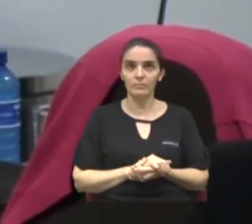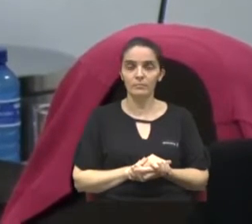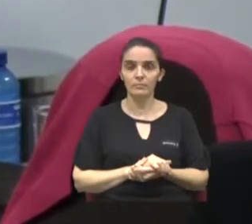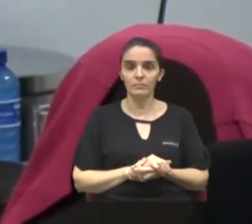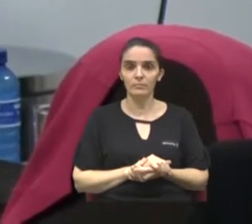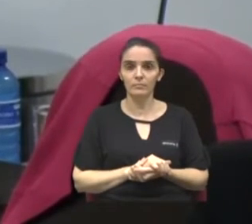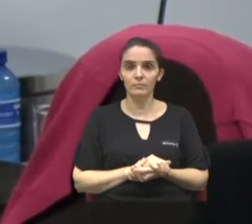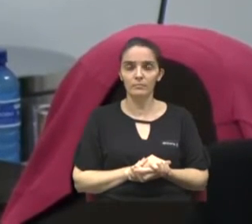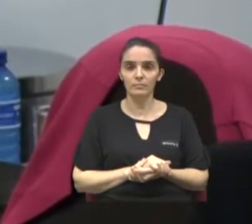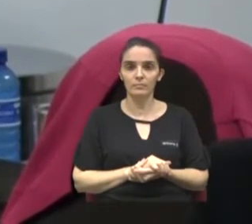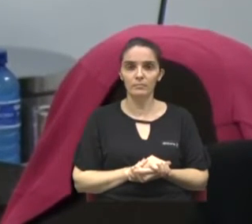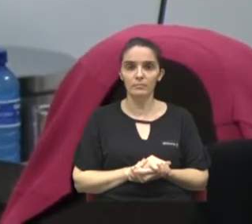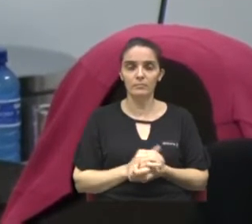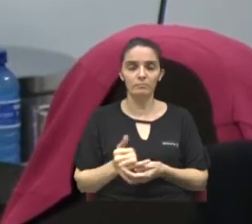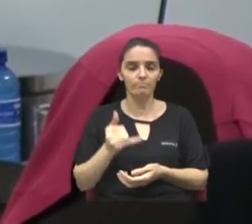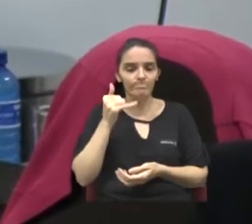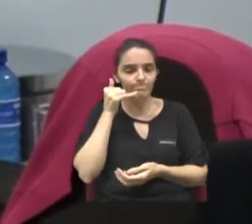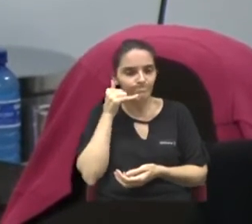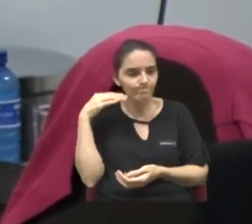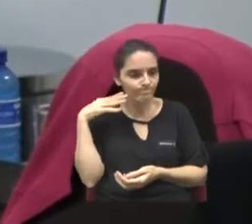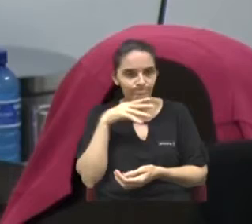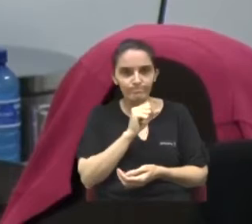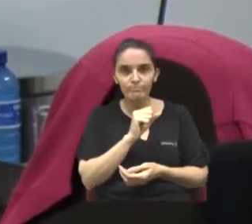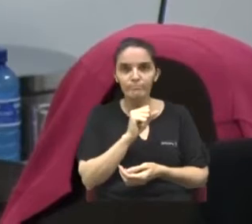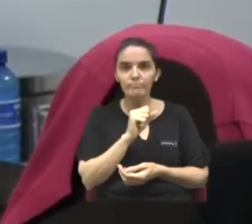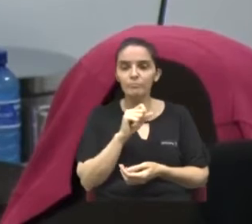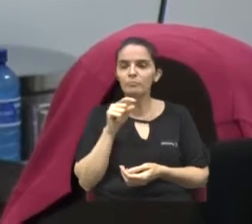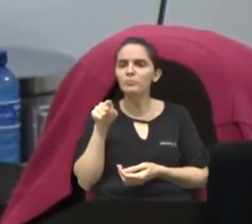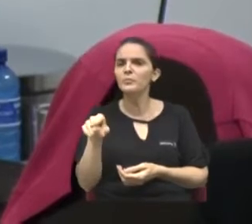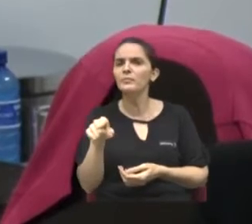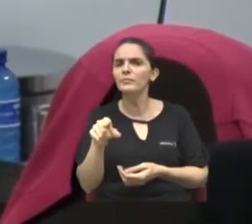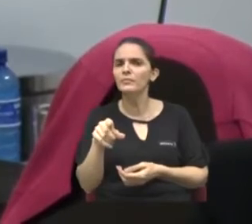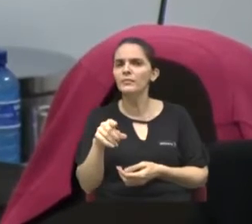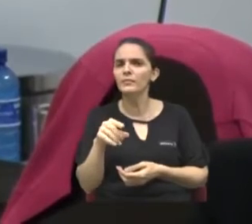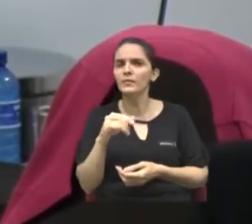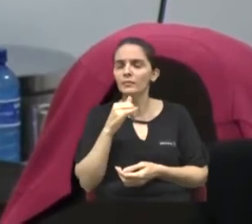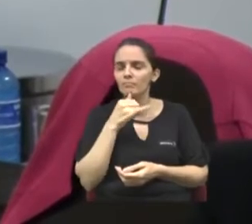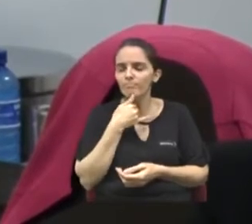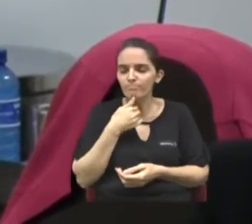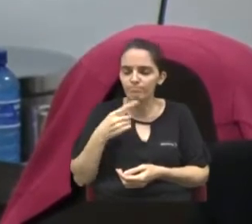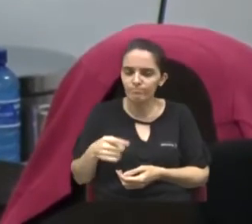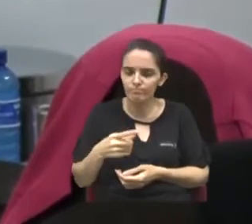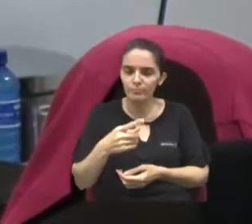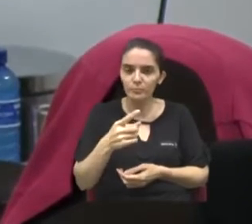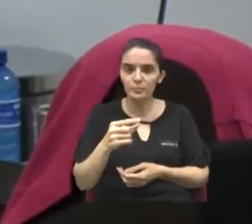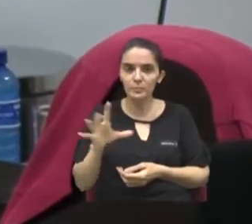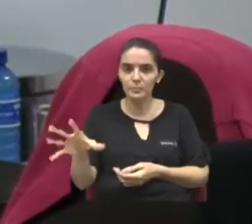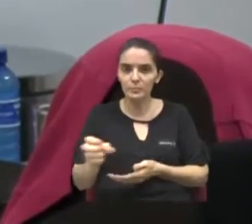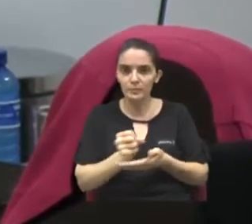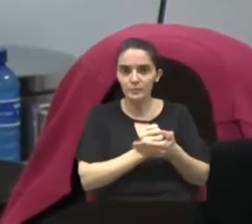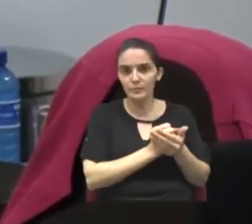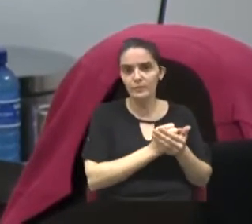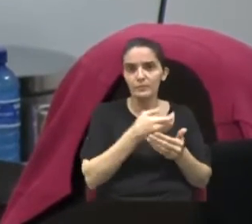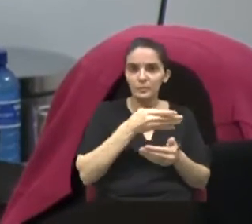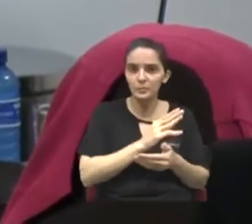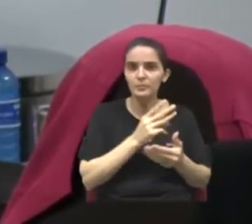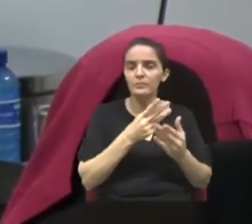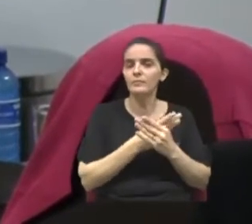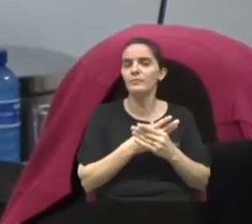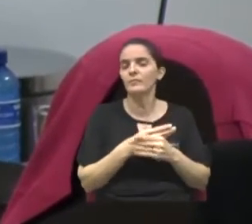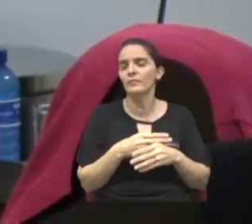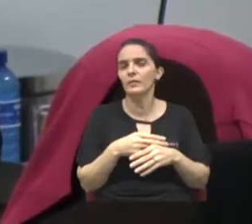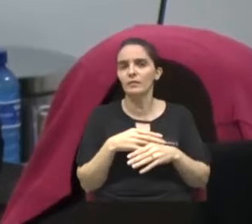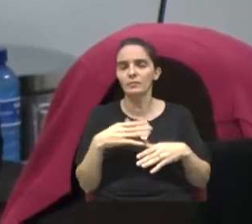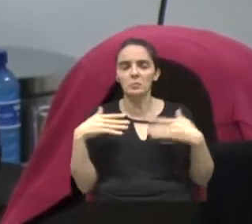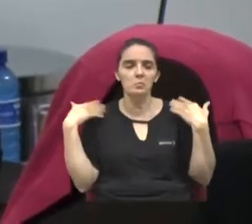Liguei imediatamente para a doutora Nilce, falei para ela, você está com depressão, vou indo te buscar, para você despachar comigo aqui na Câmara, a gente vai andar um pouco